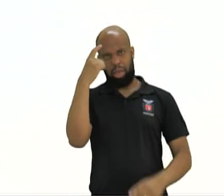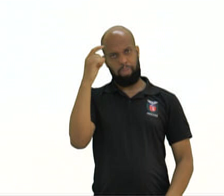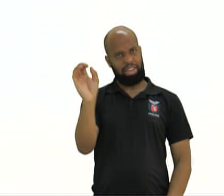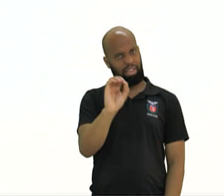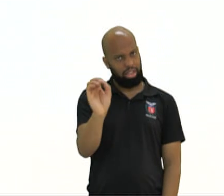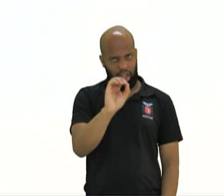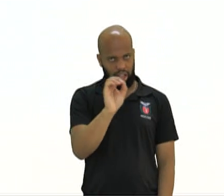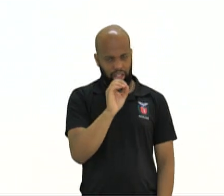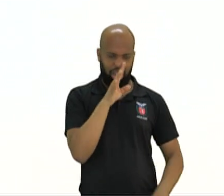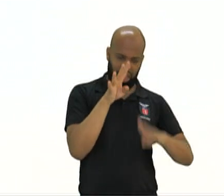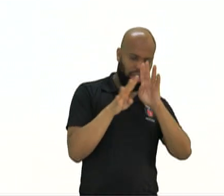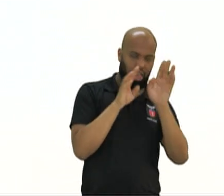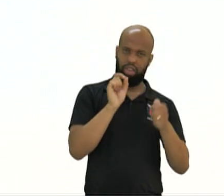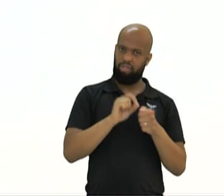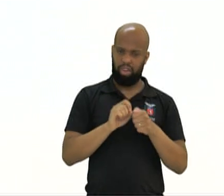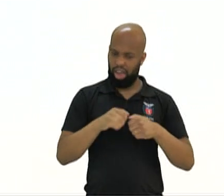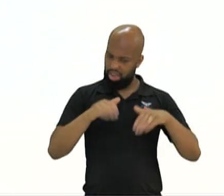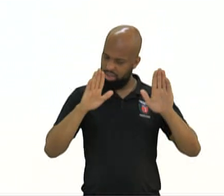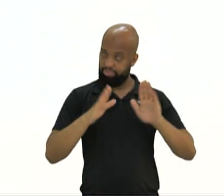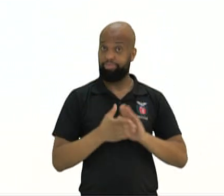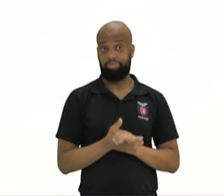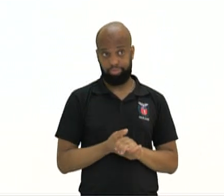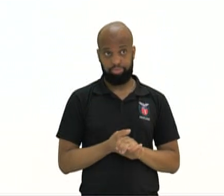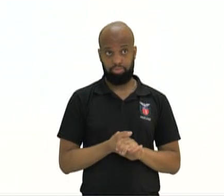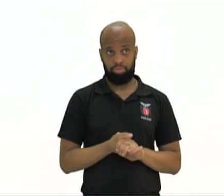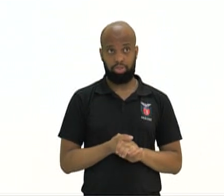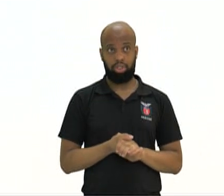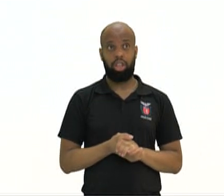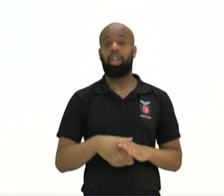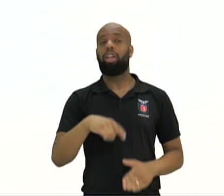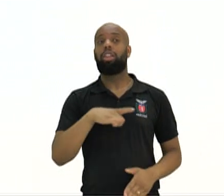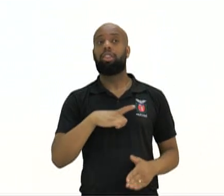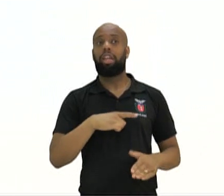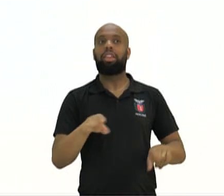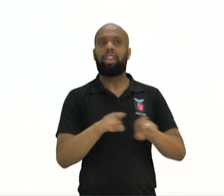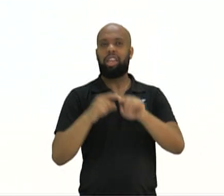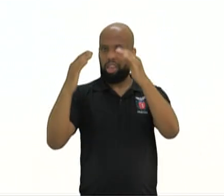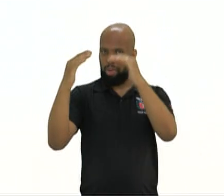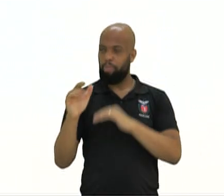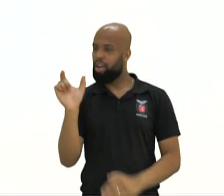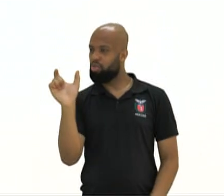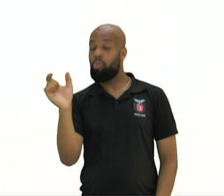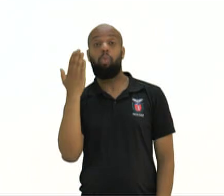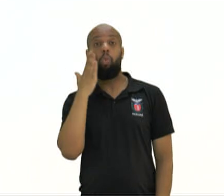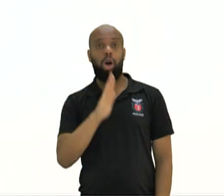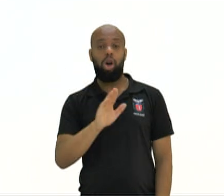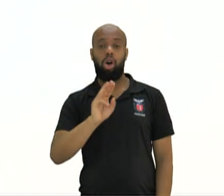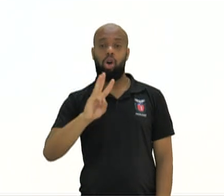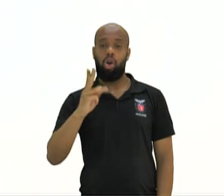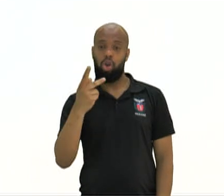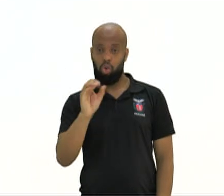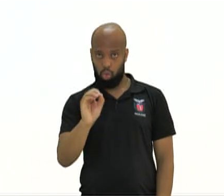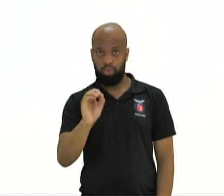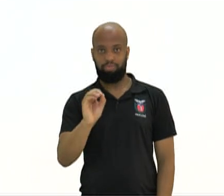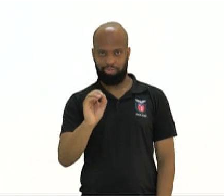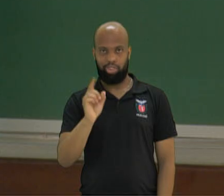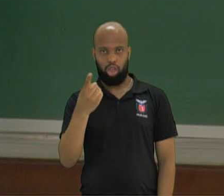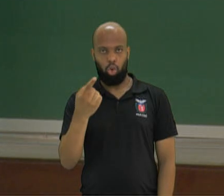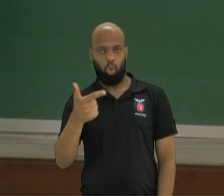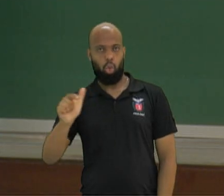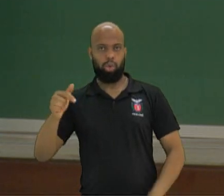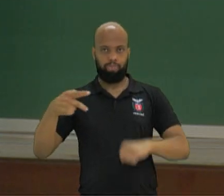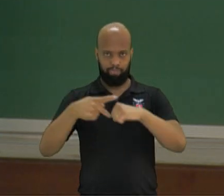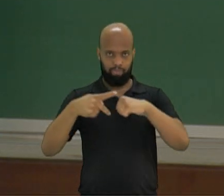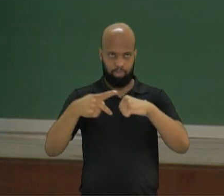que. Então, qual é a função desses pronomes, né, gente? Você vai ter duas orações que